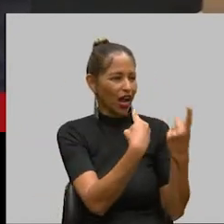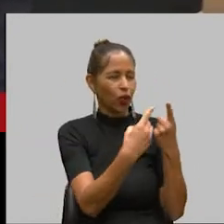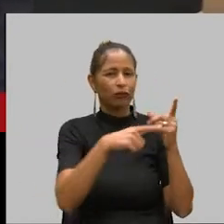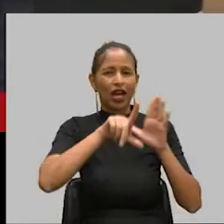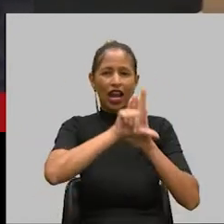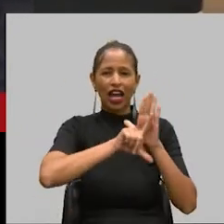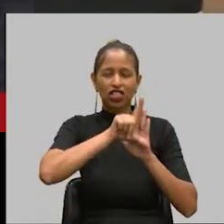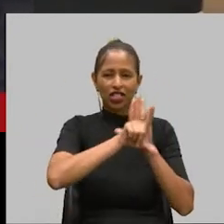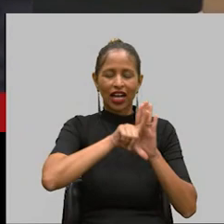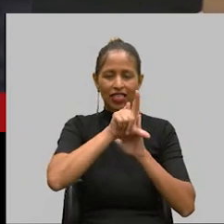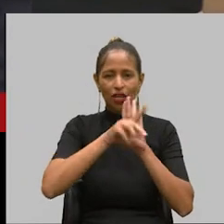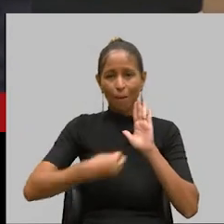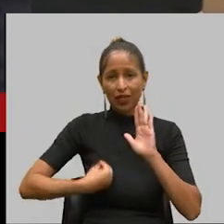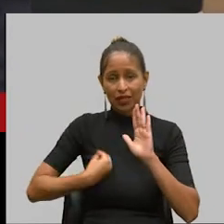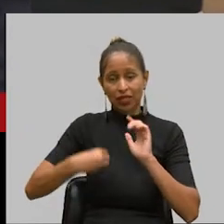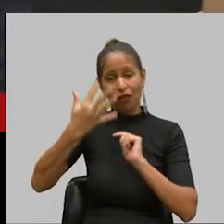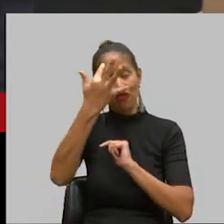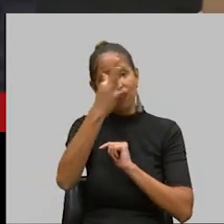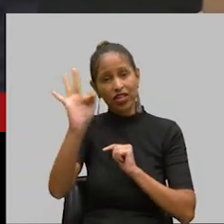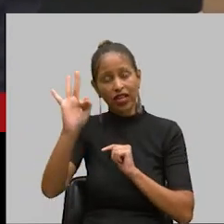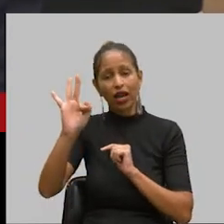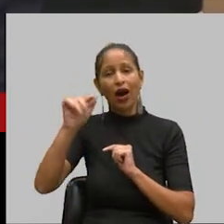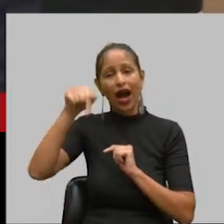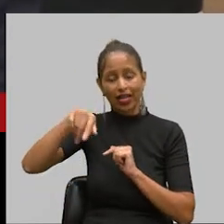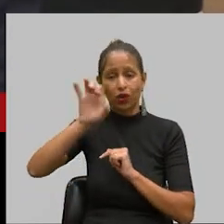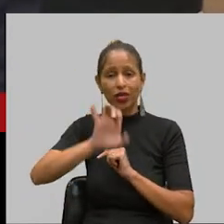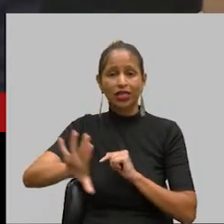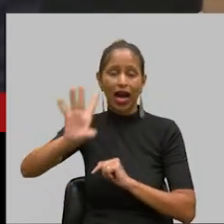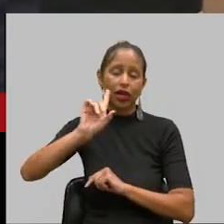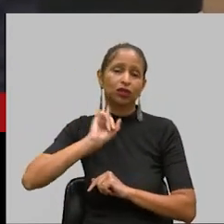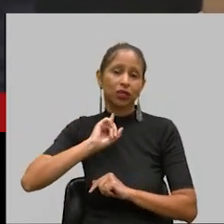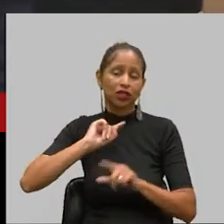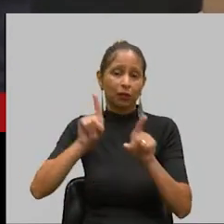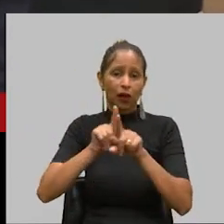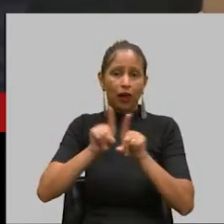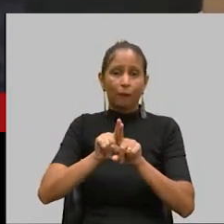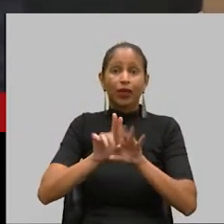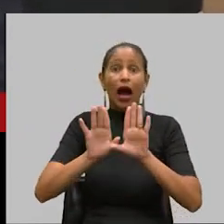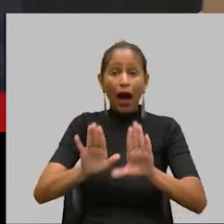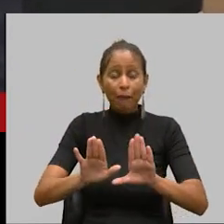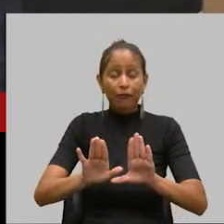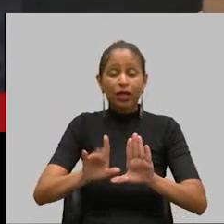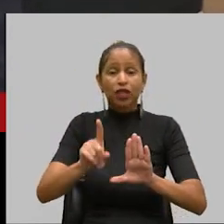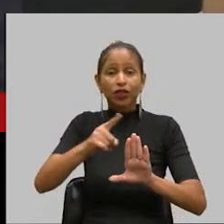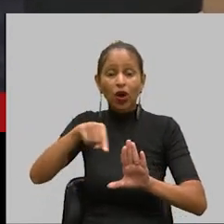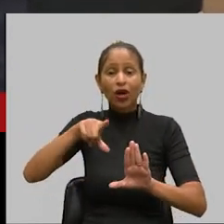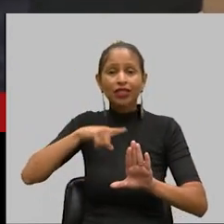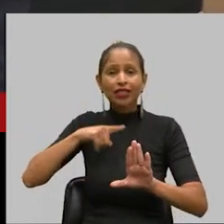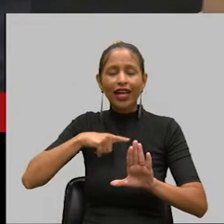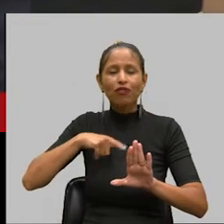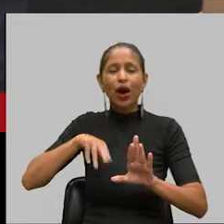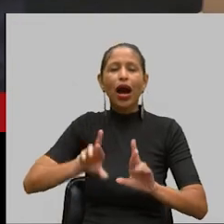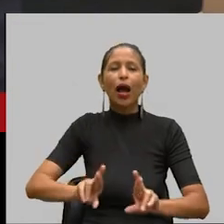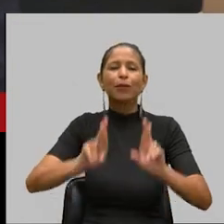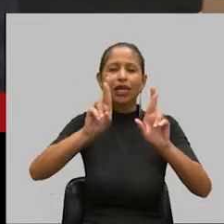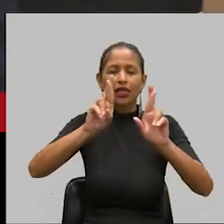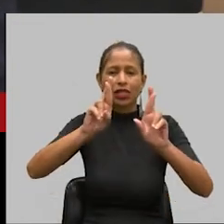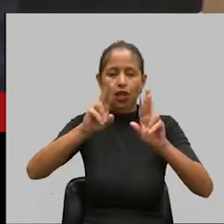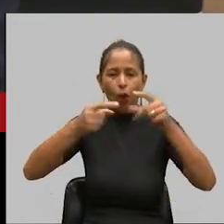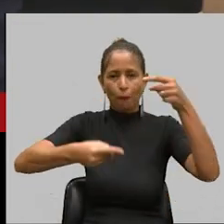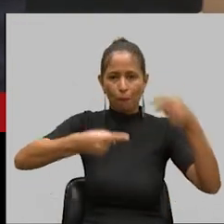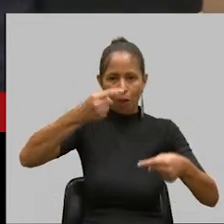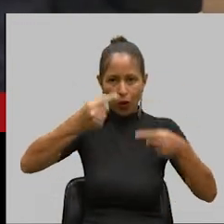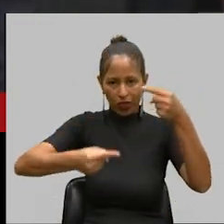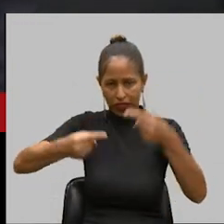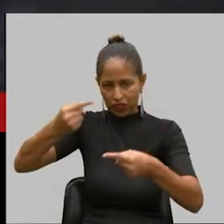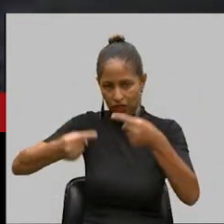e da representação Federal aqui no estado também de todo modo a gente teve uma representação política em